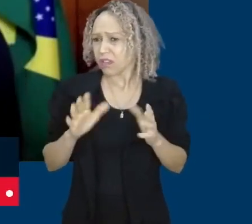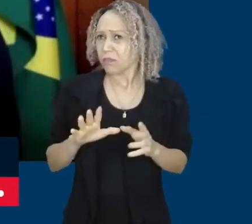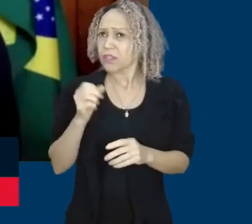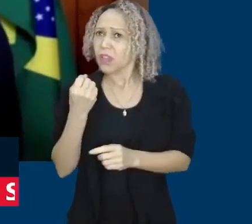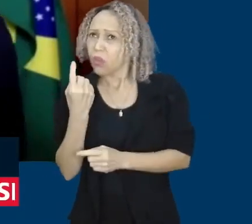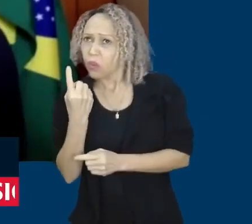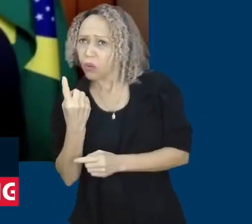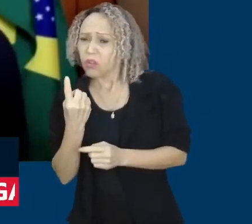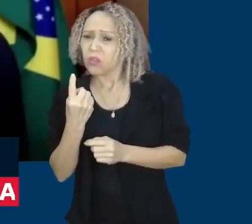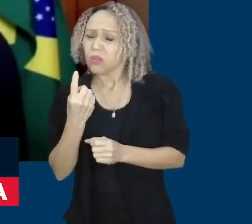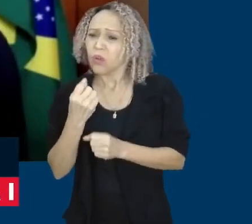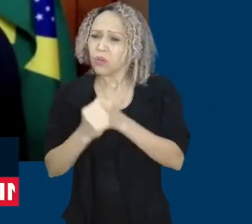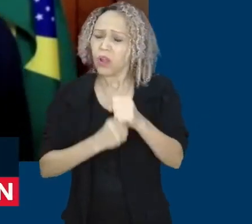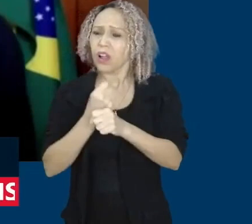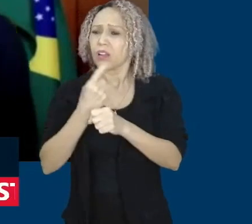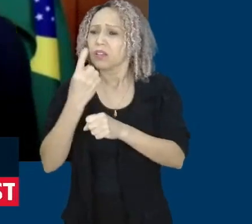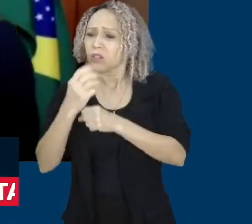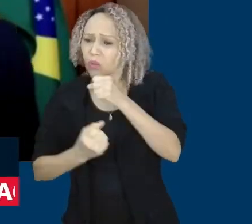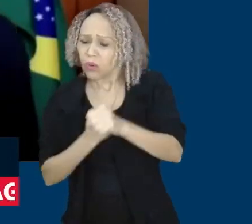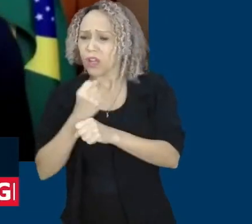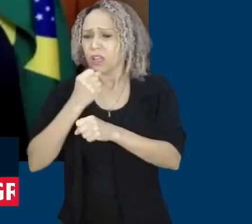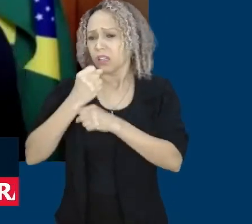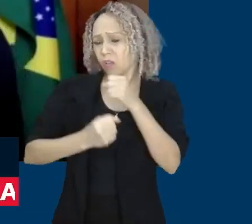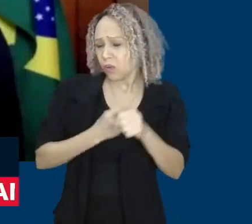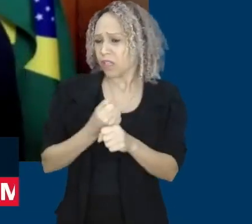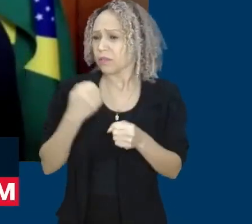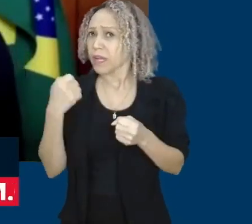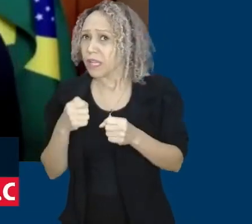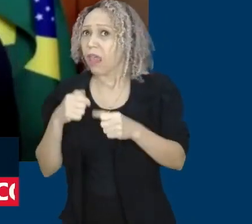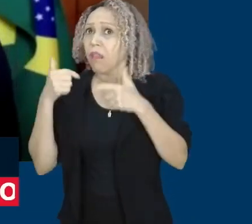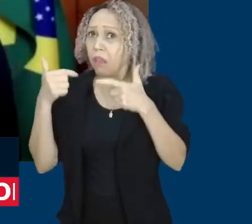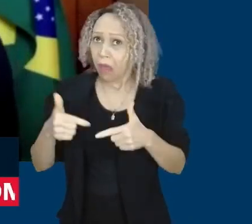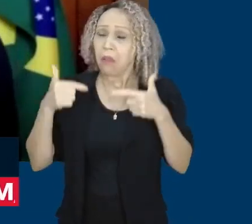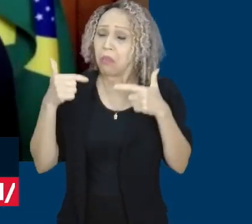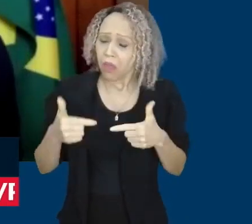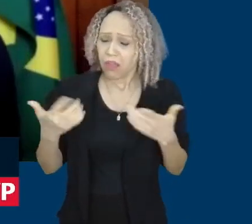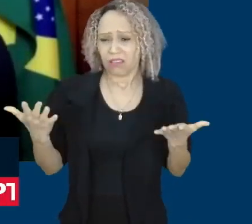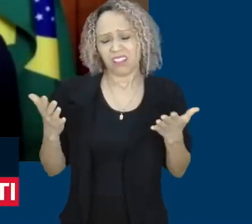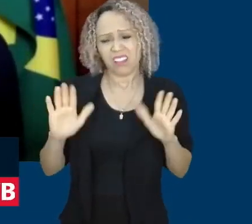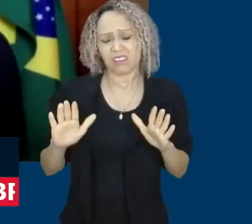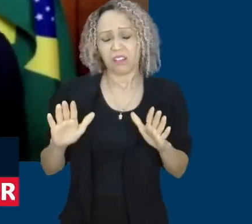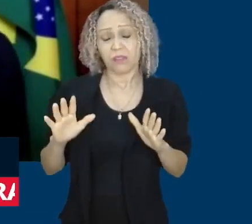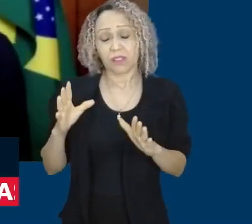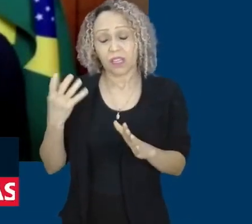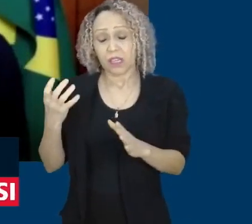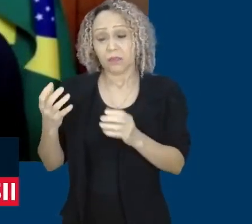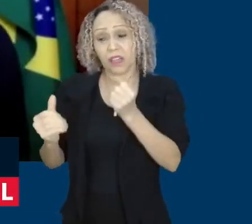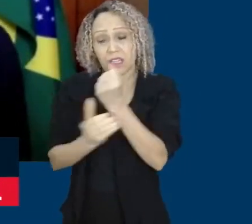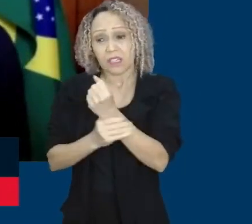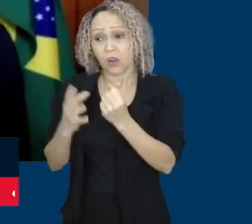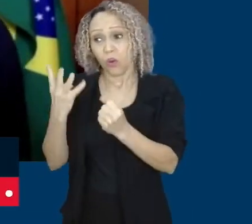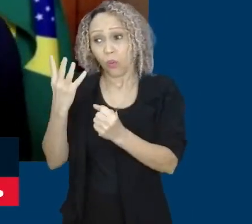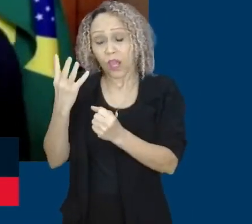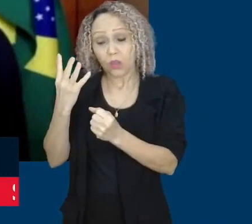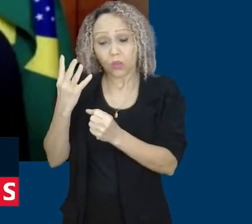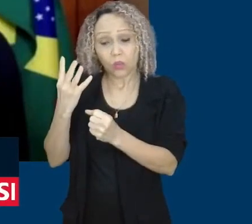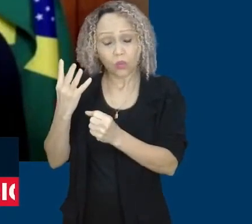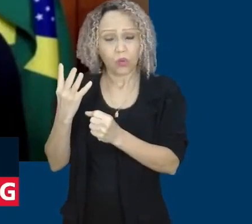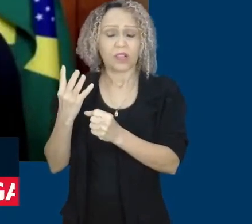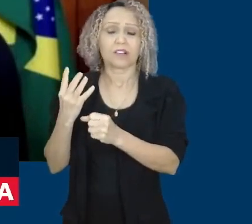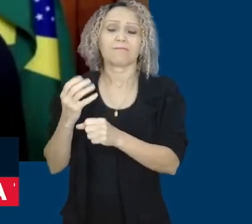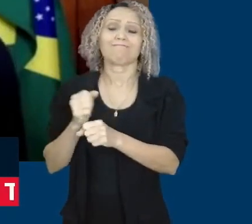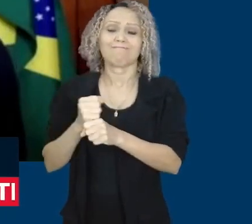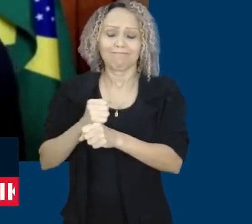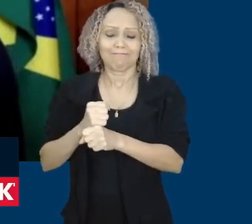ou externo, que é essa previsibilidade, que é essa credibilidade. Então, nesse sentido, nós vamos construir esses próximos um ano, junto com o